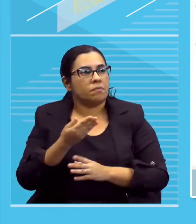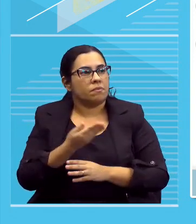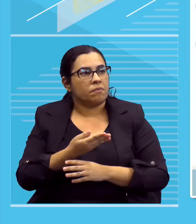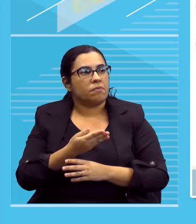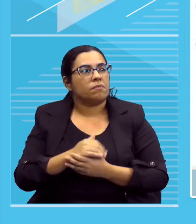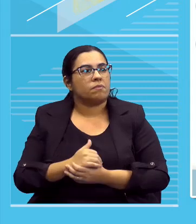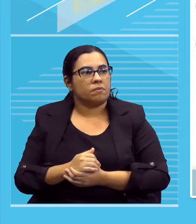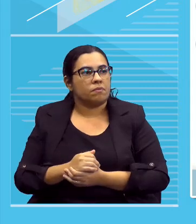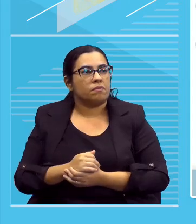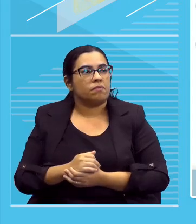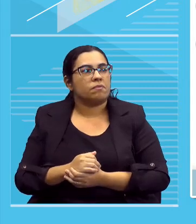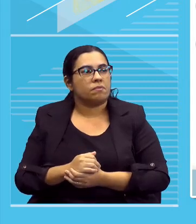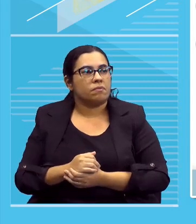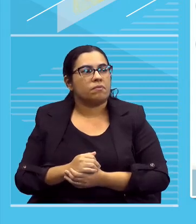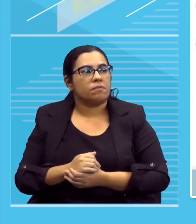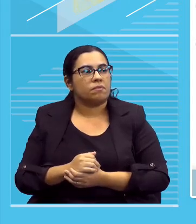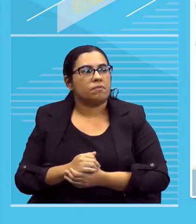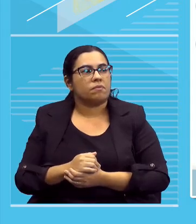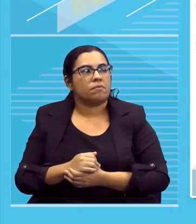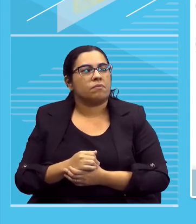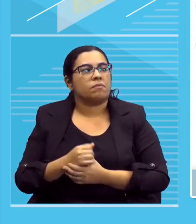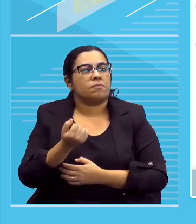vende plantação